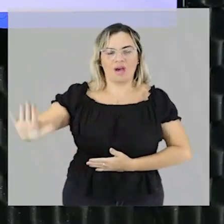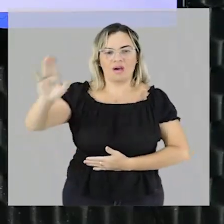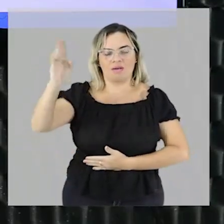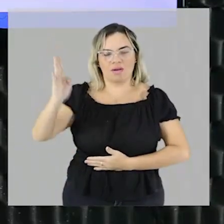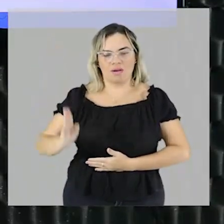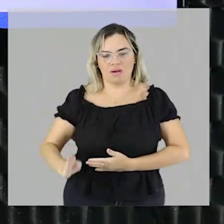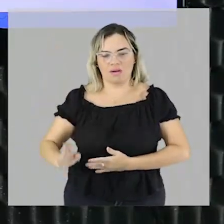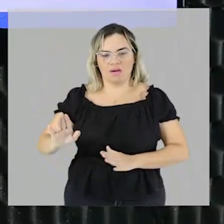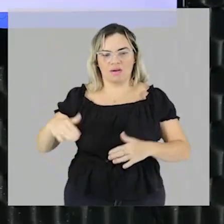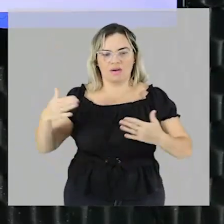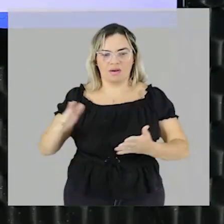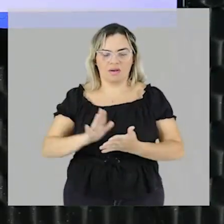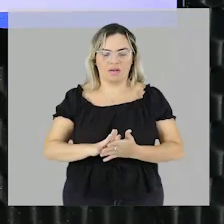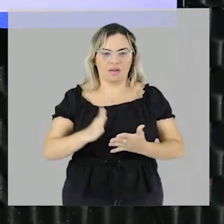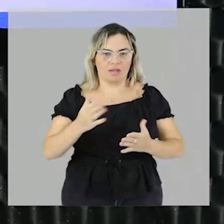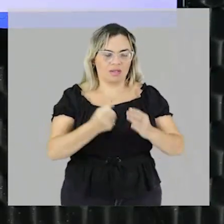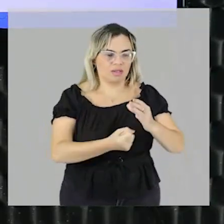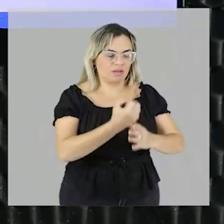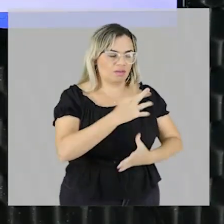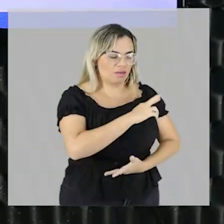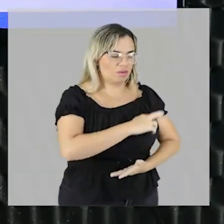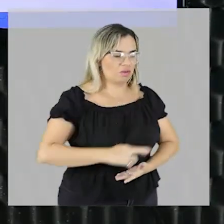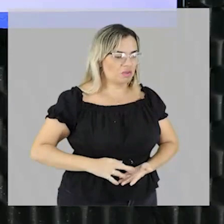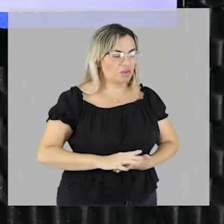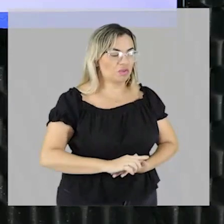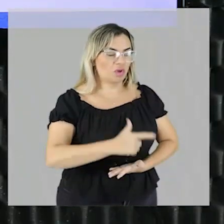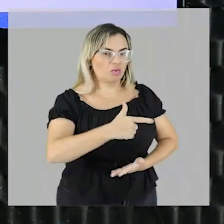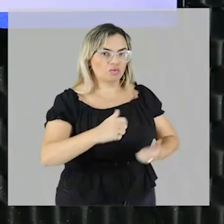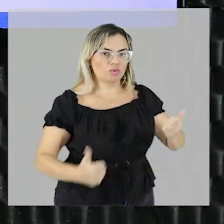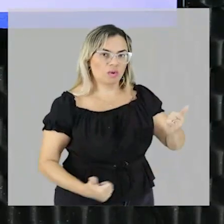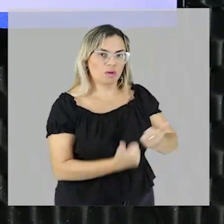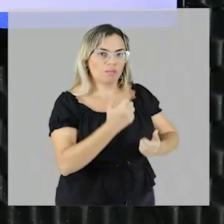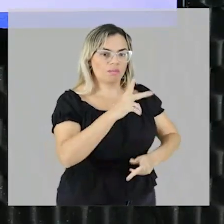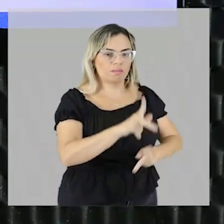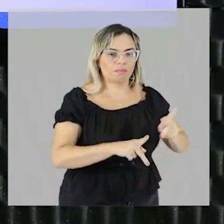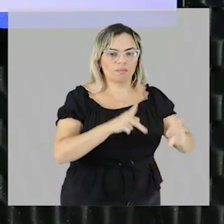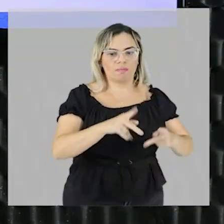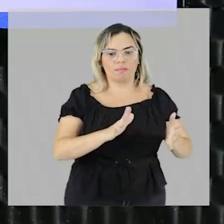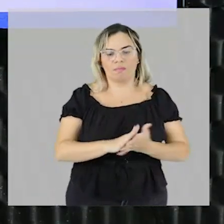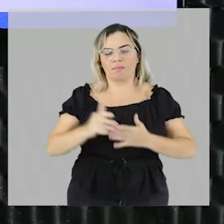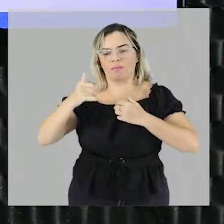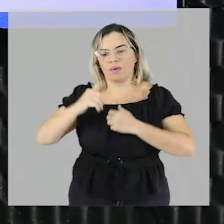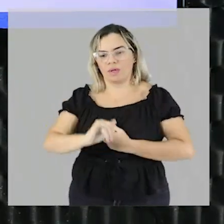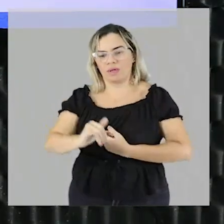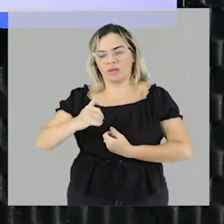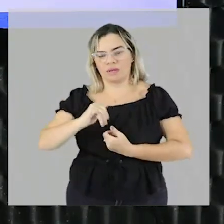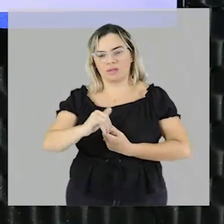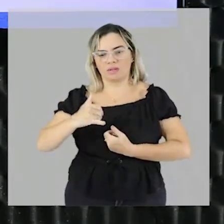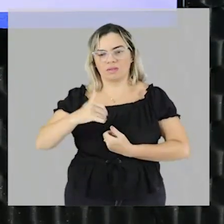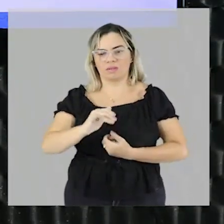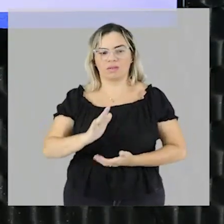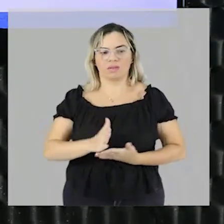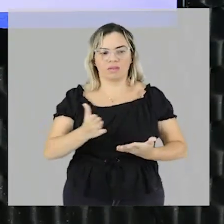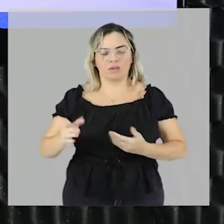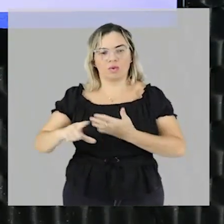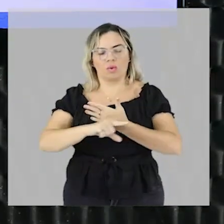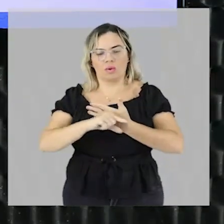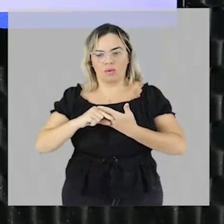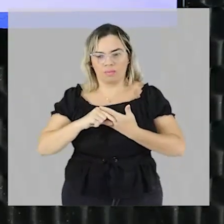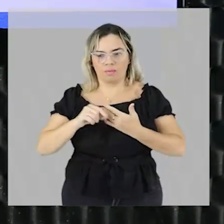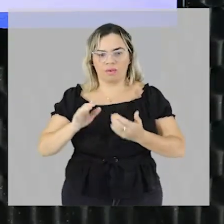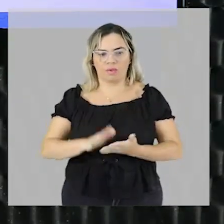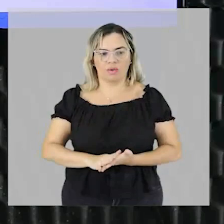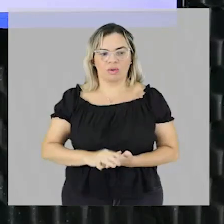essa República nasceu sem apoio popular. A narrativa machadiana sobre a